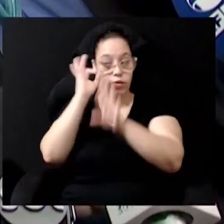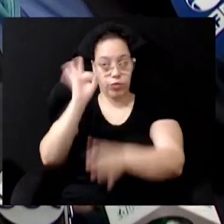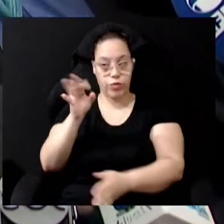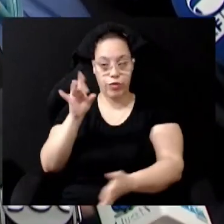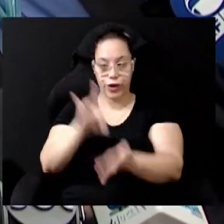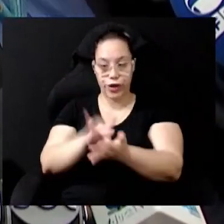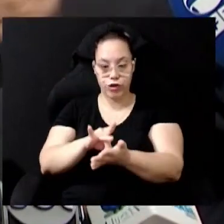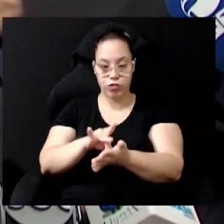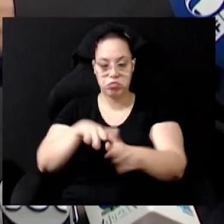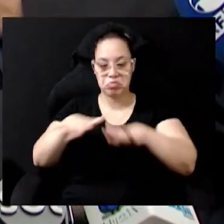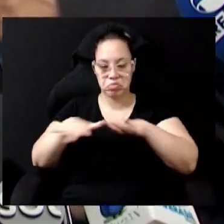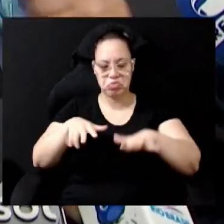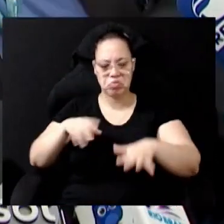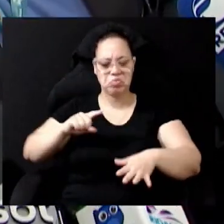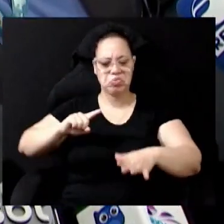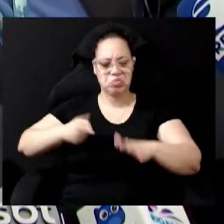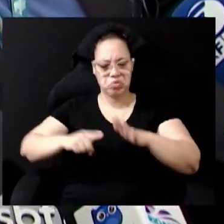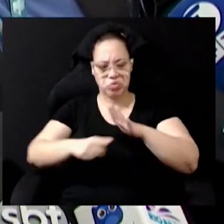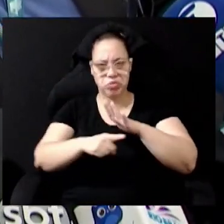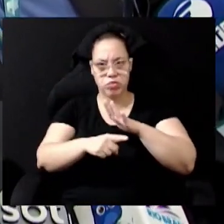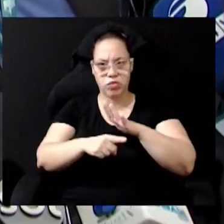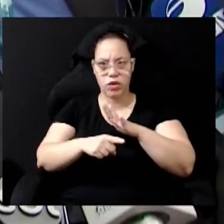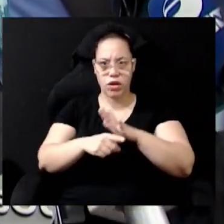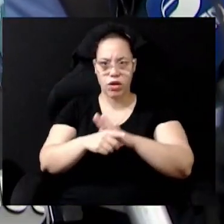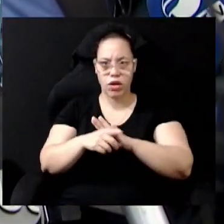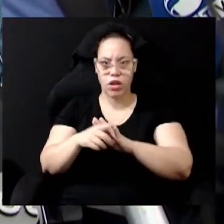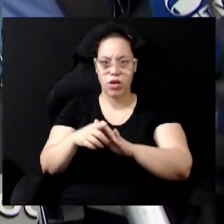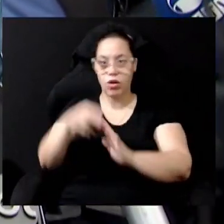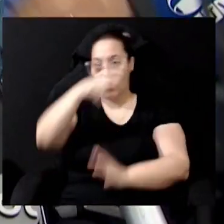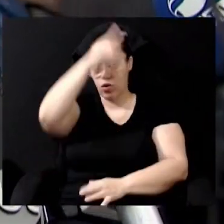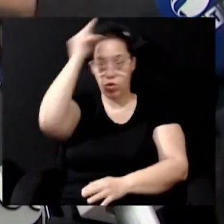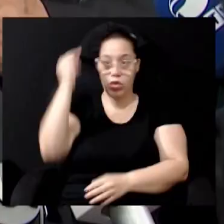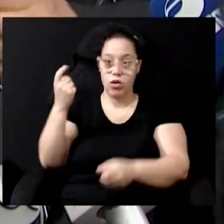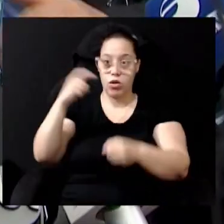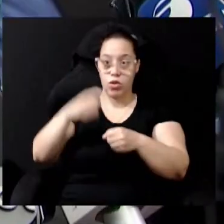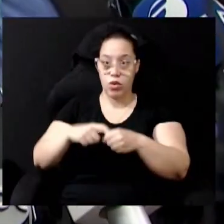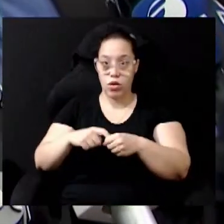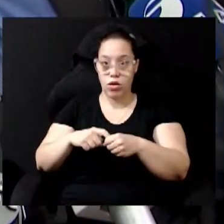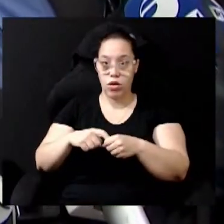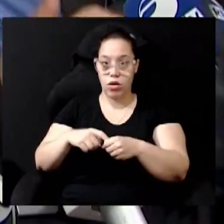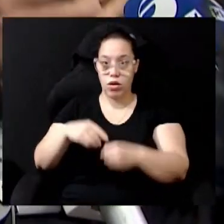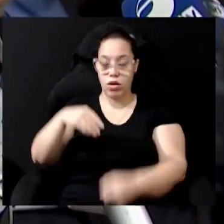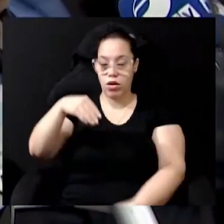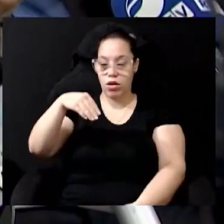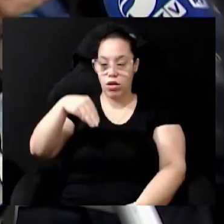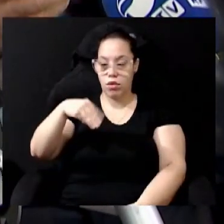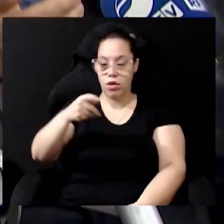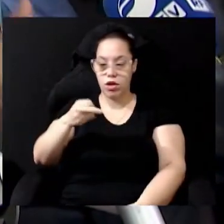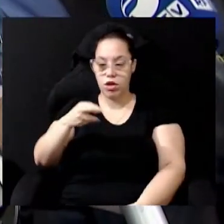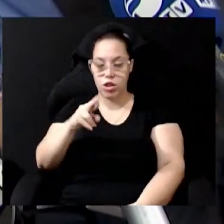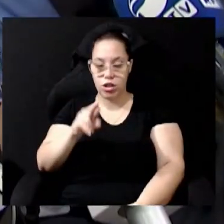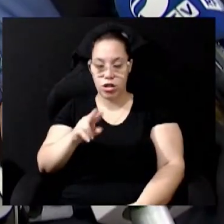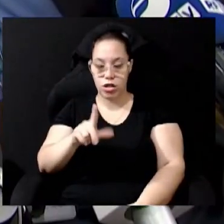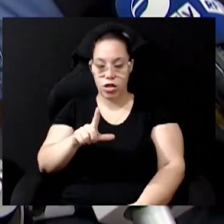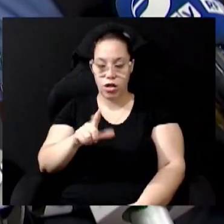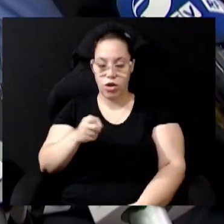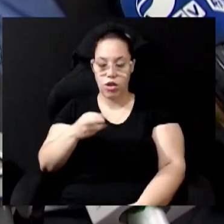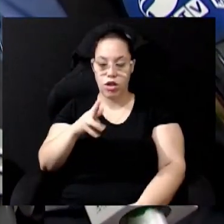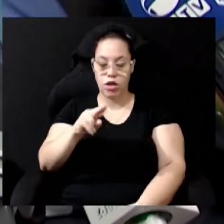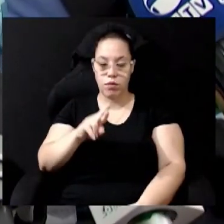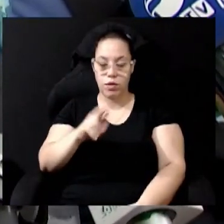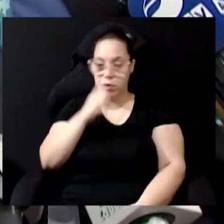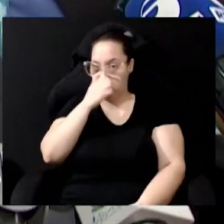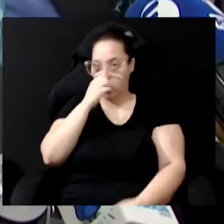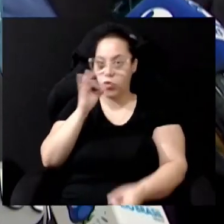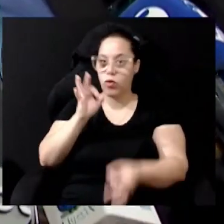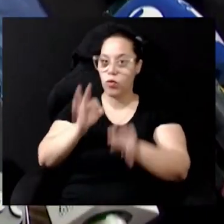mudanças profundas, como a reforma tributária que muito bem abordou o presidente Michel Temer, o prefeito Dário, pela questão fiscal,